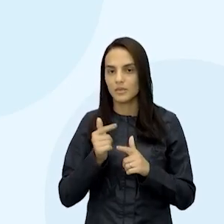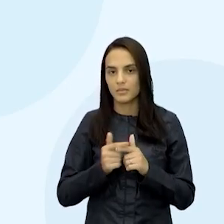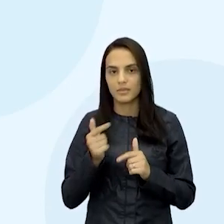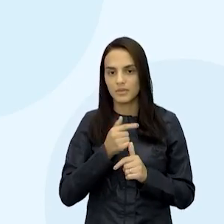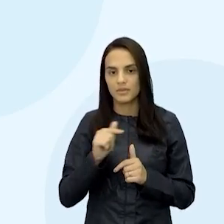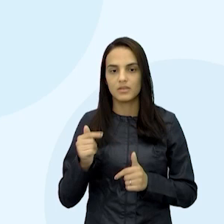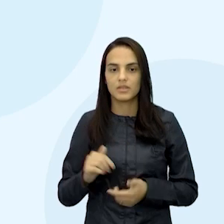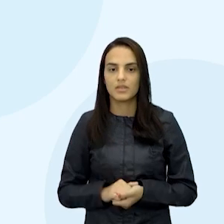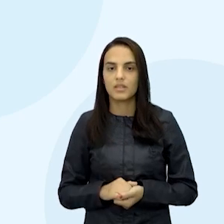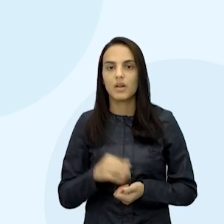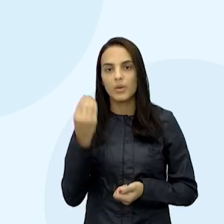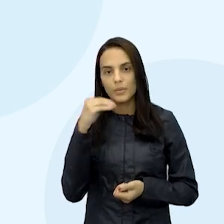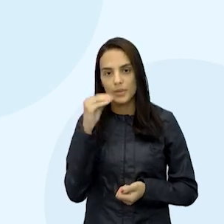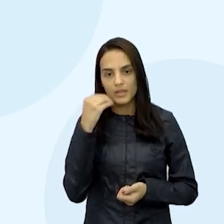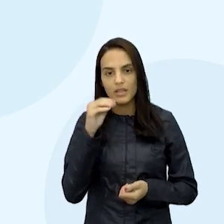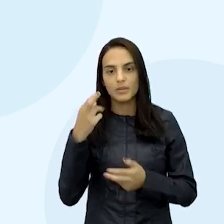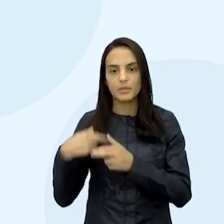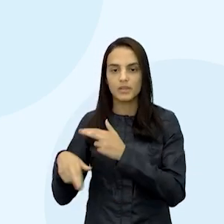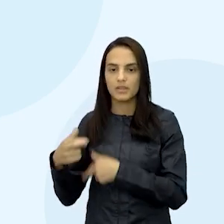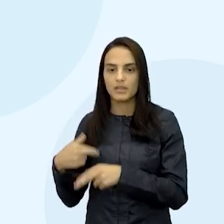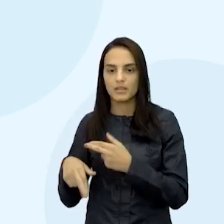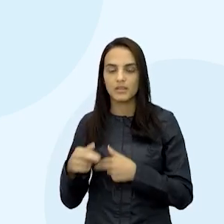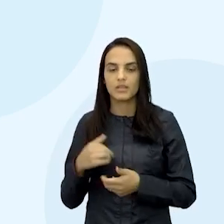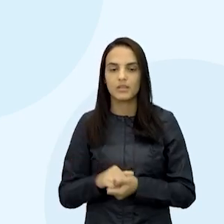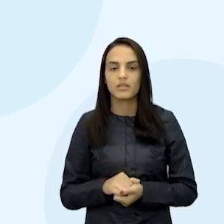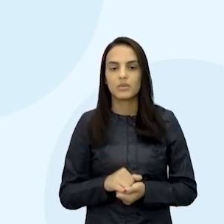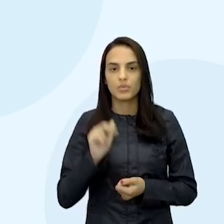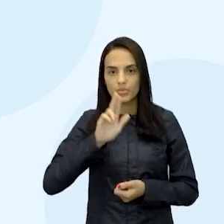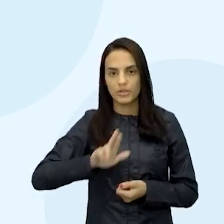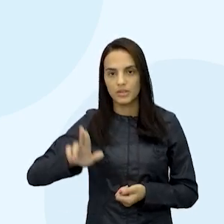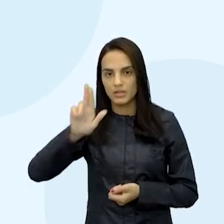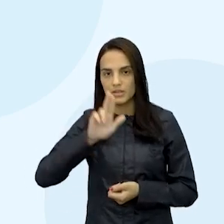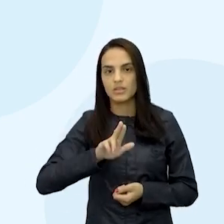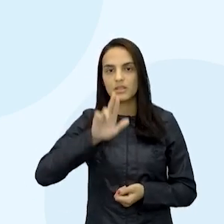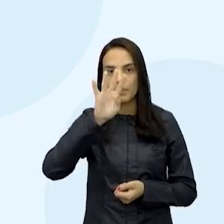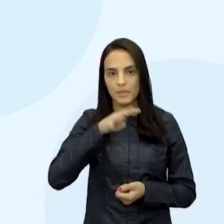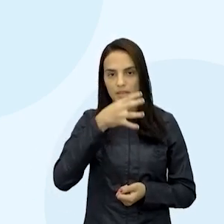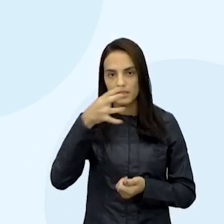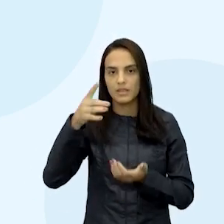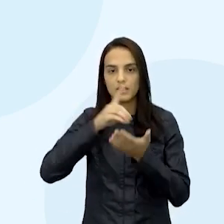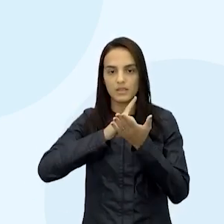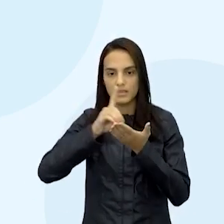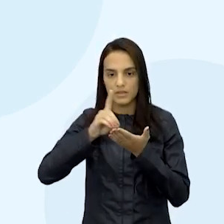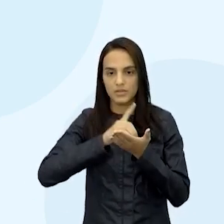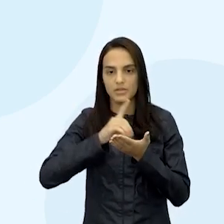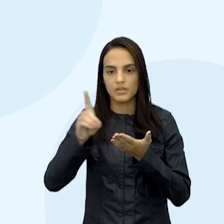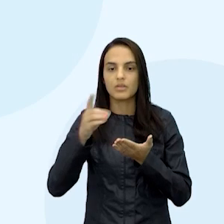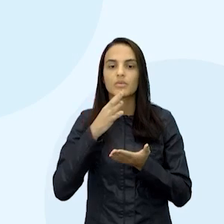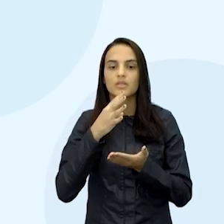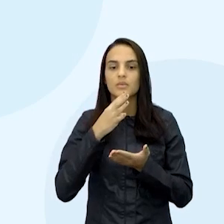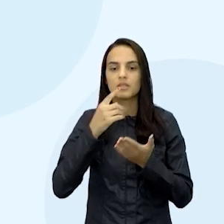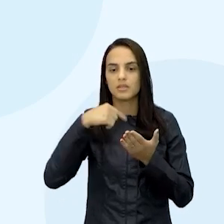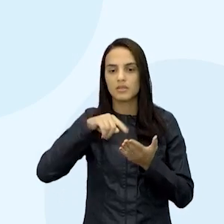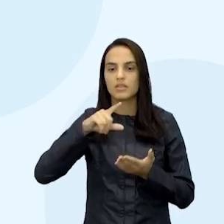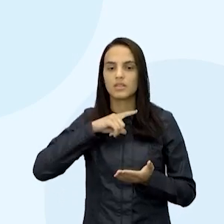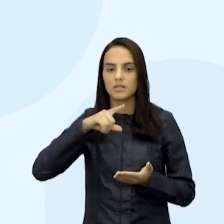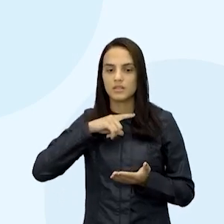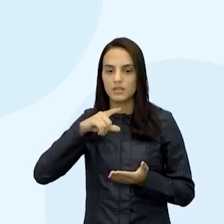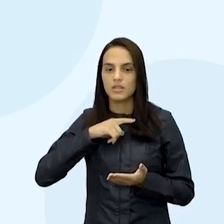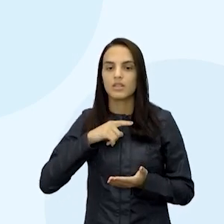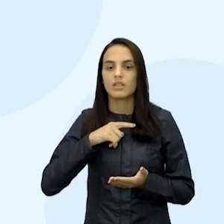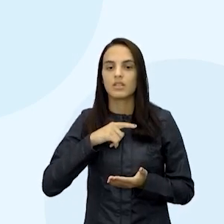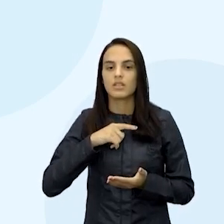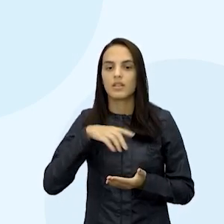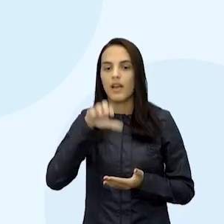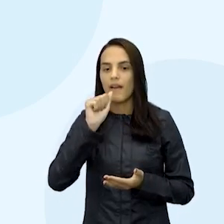introdução ainda. Essa é a oportunidade para relacionar as funções utilizadas na planilha eletrônica com os conhecimentos que temos sobre função afim e